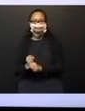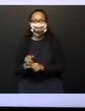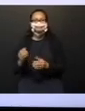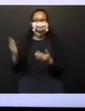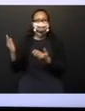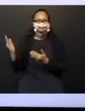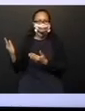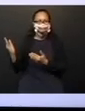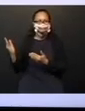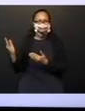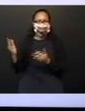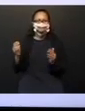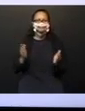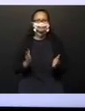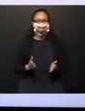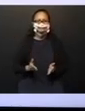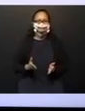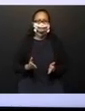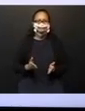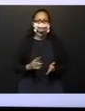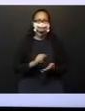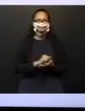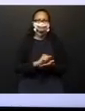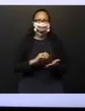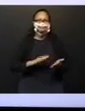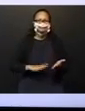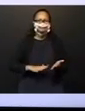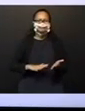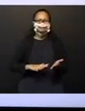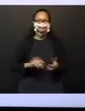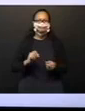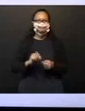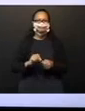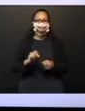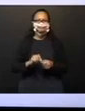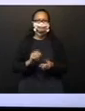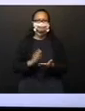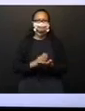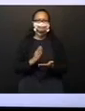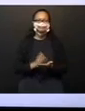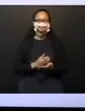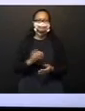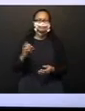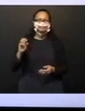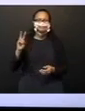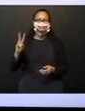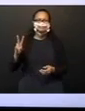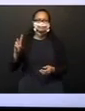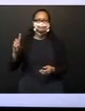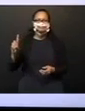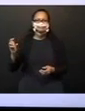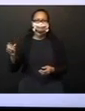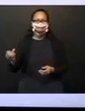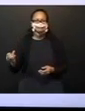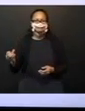hoje. Nós vamos fazer as atividades das páginas 216